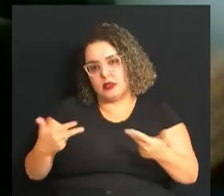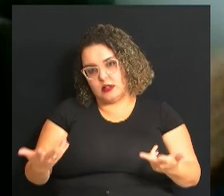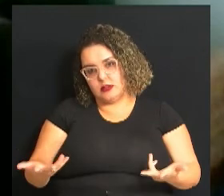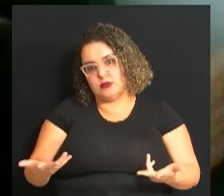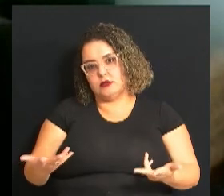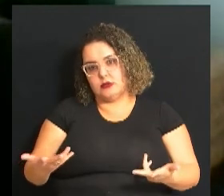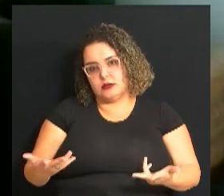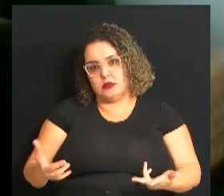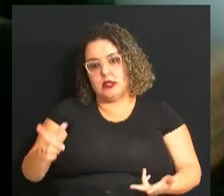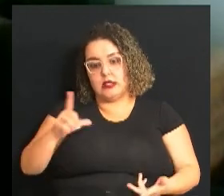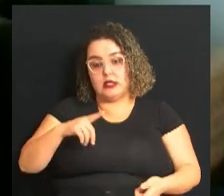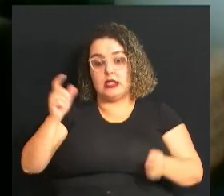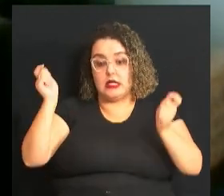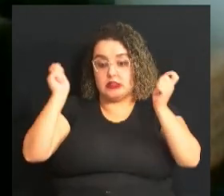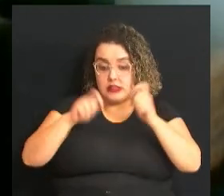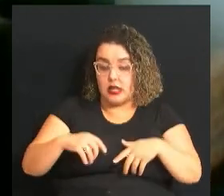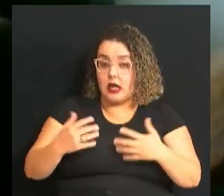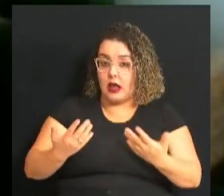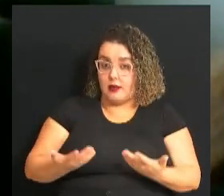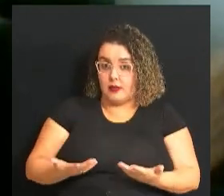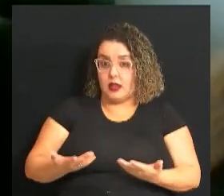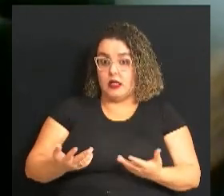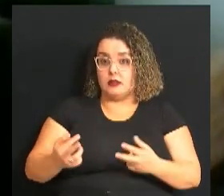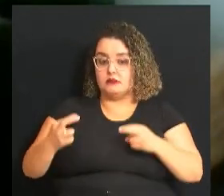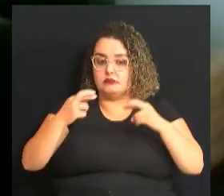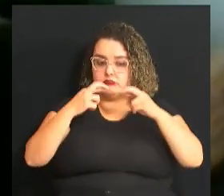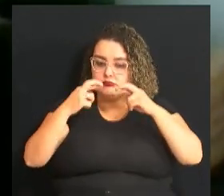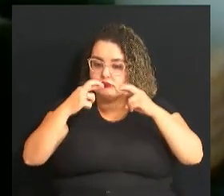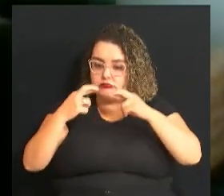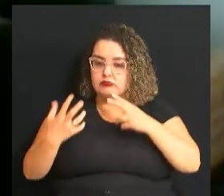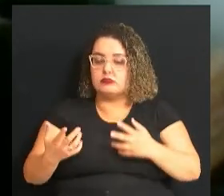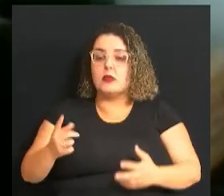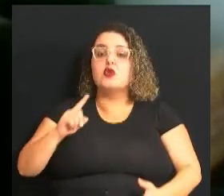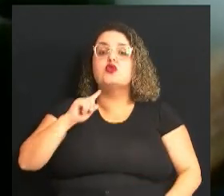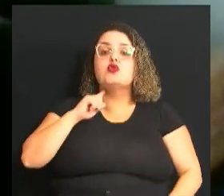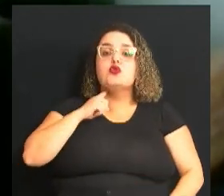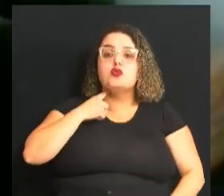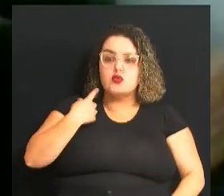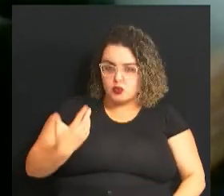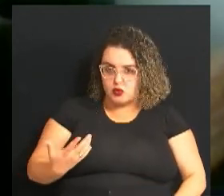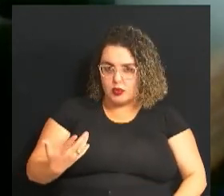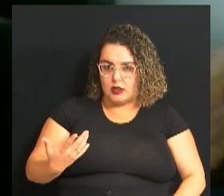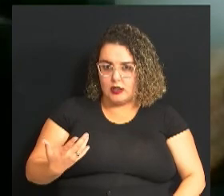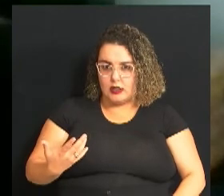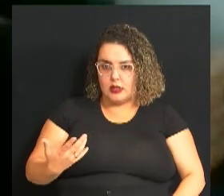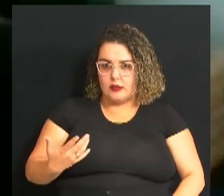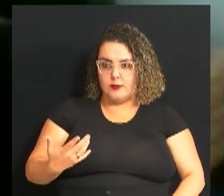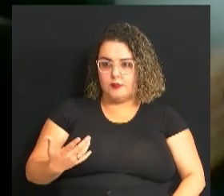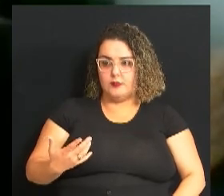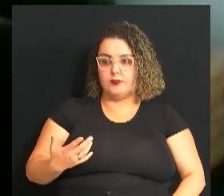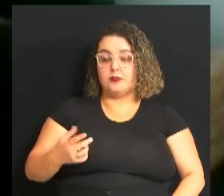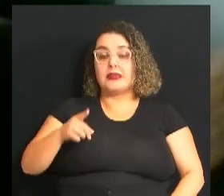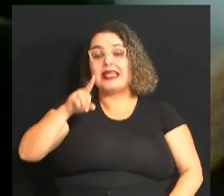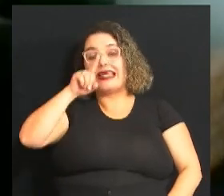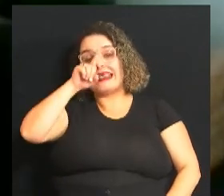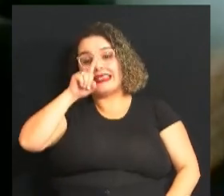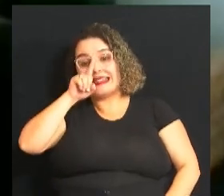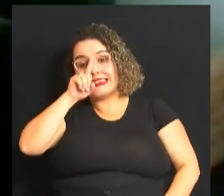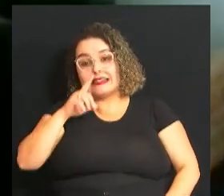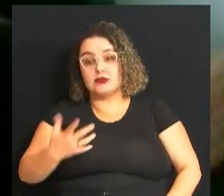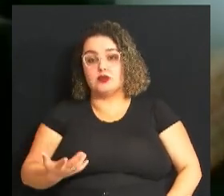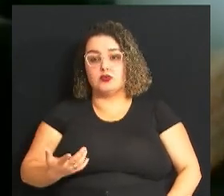essa capacidade de observar sujeira, de observar riscos. Então,